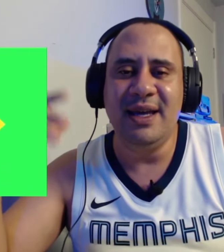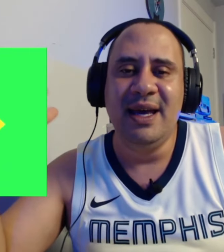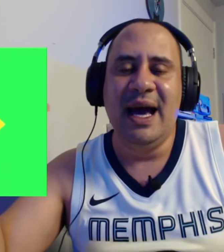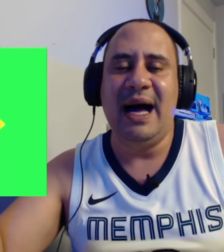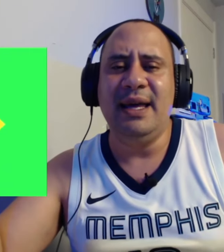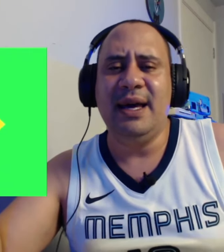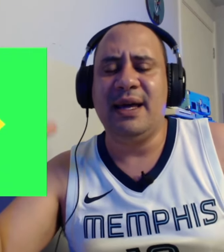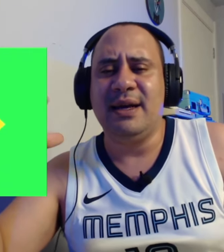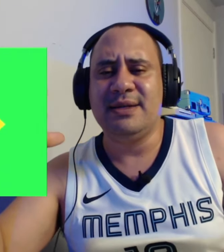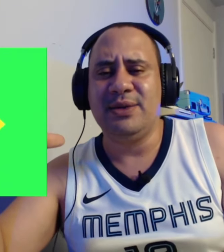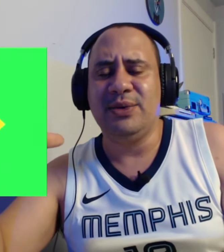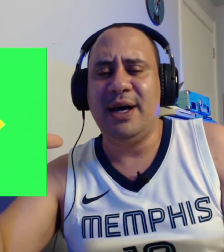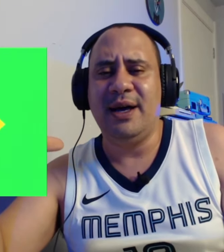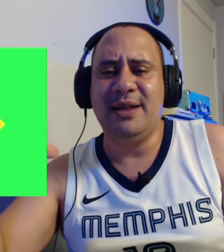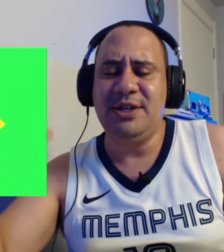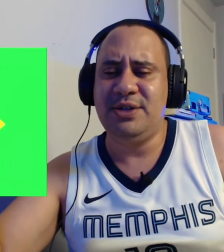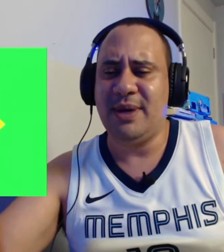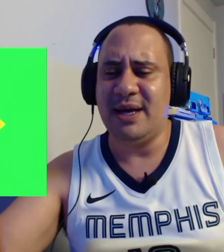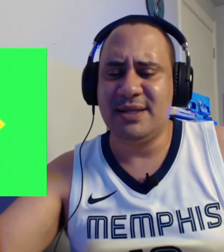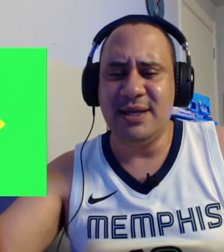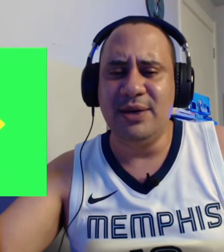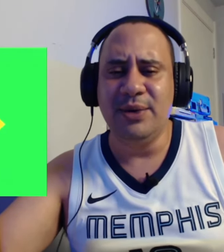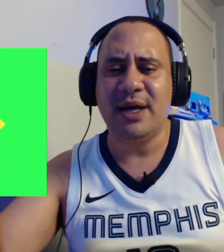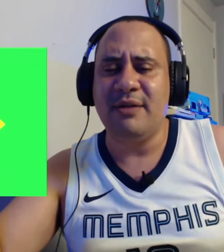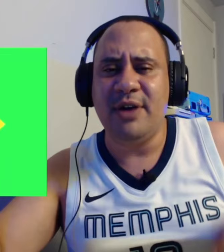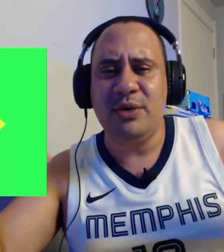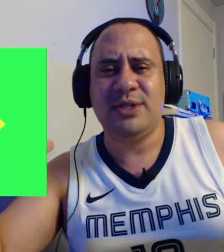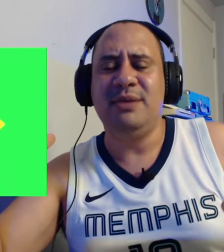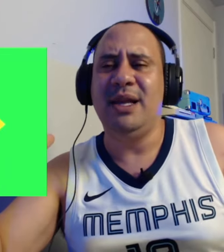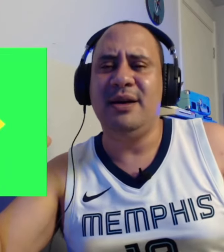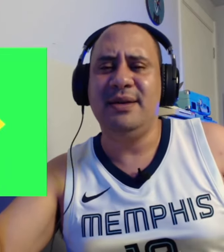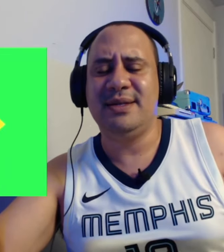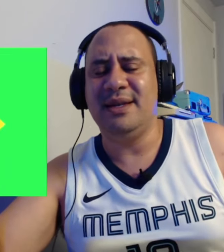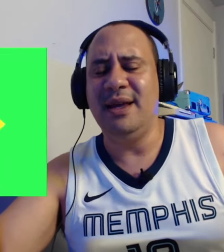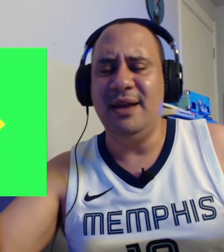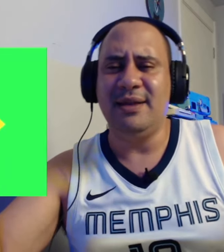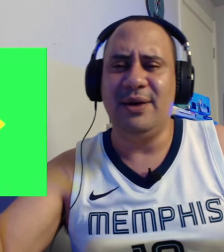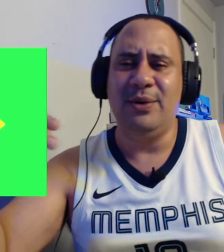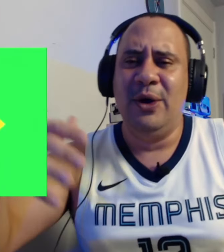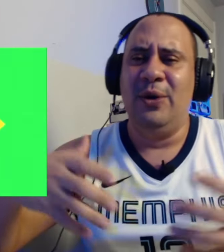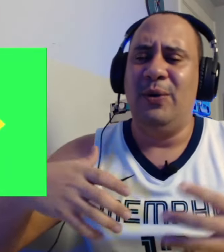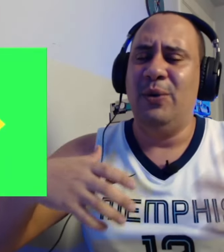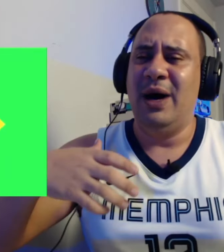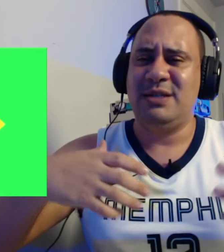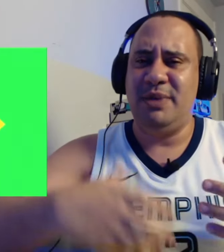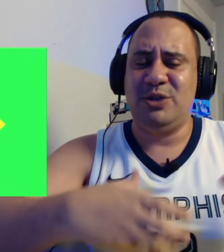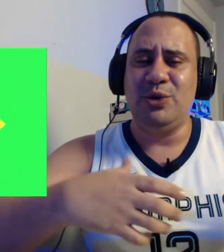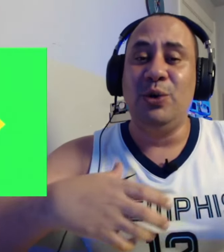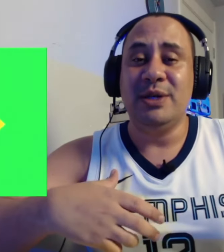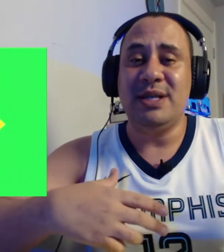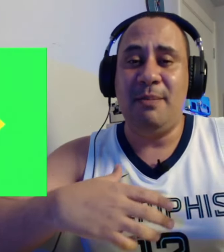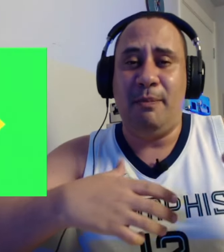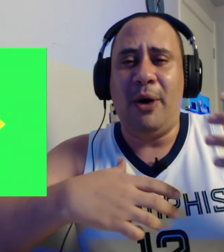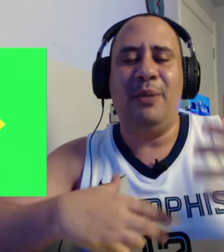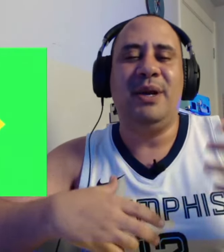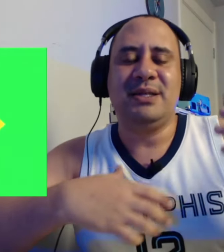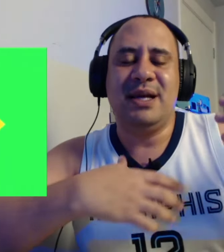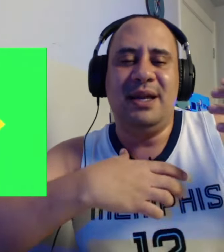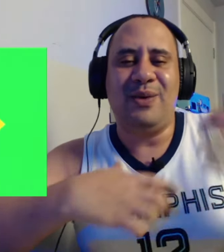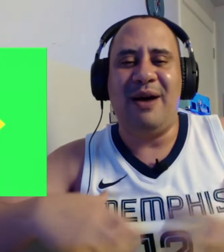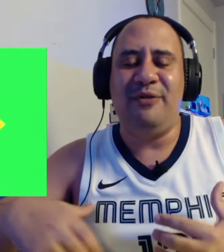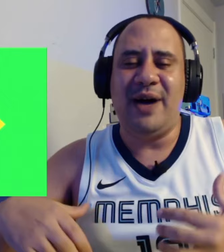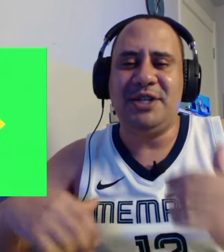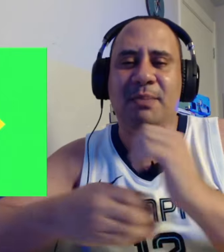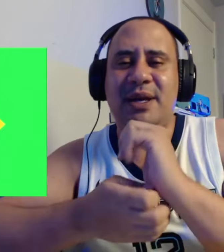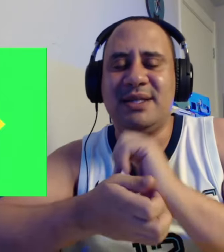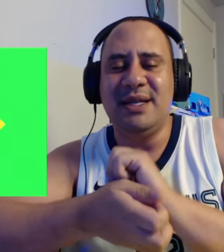E aí aquela questão da identificação, né, da verossimilhança dele, então as pessoas, né, pobres ali